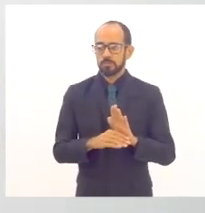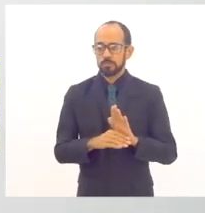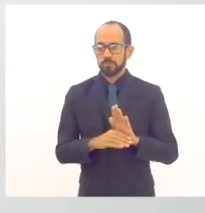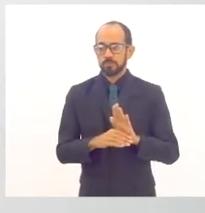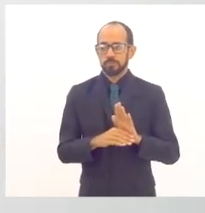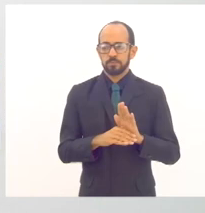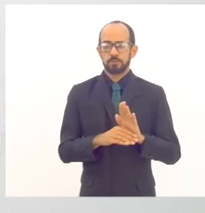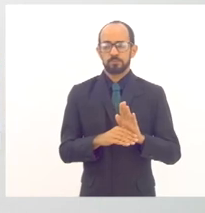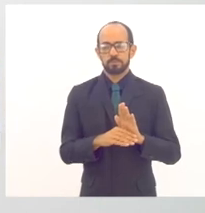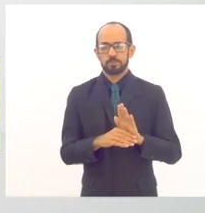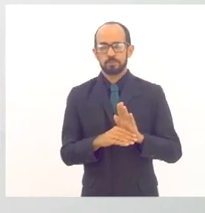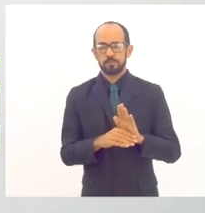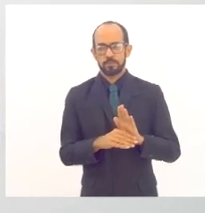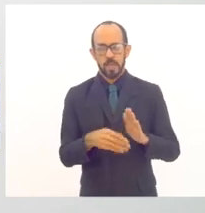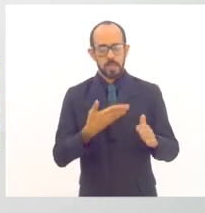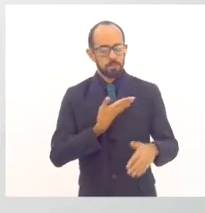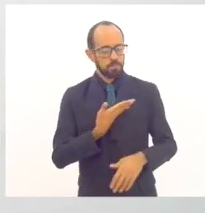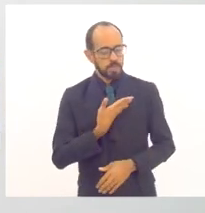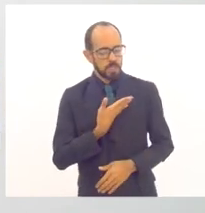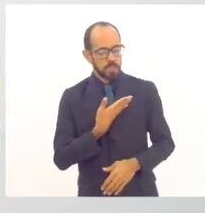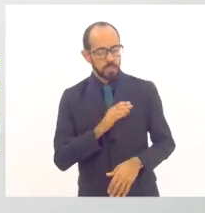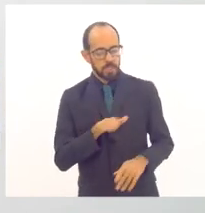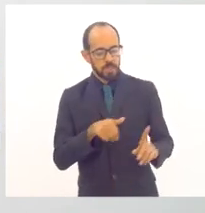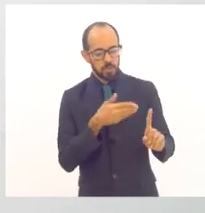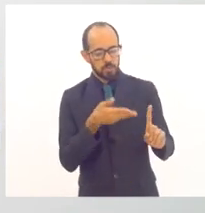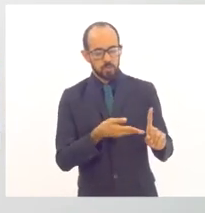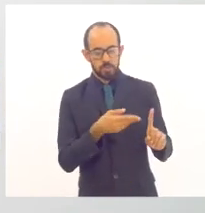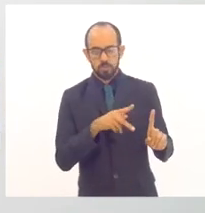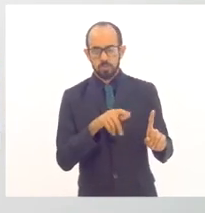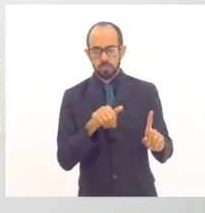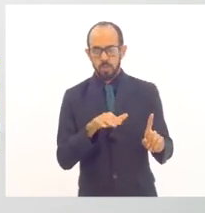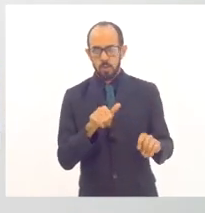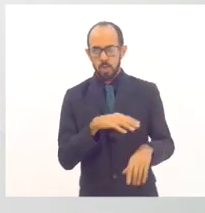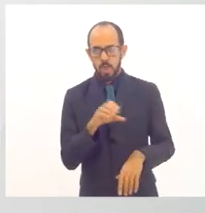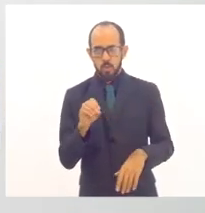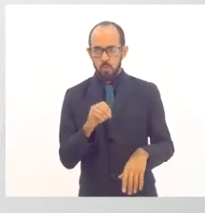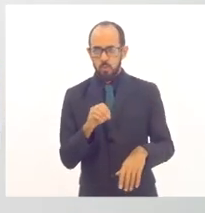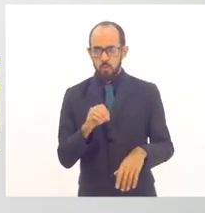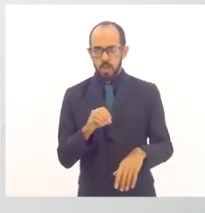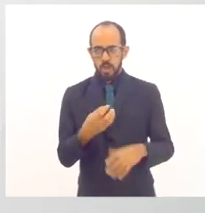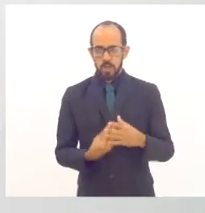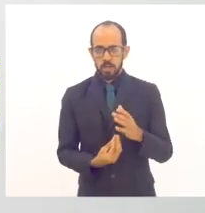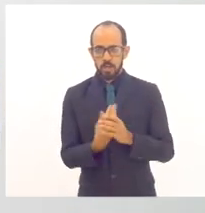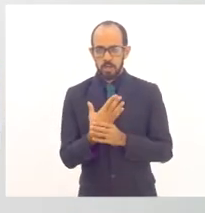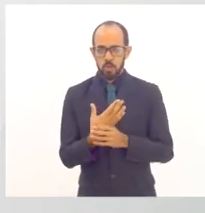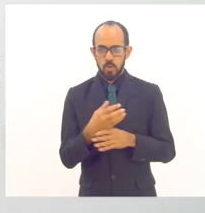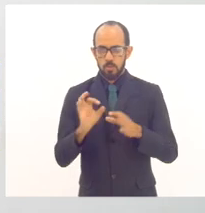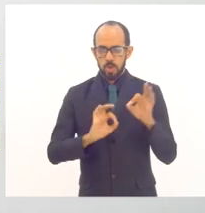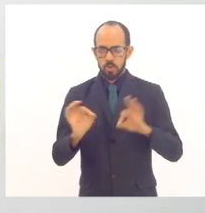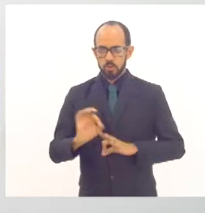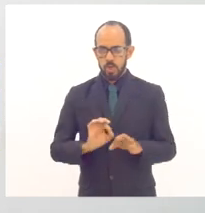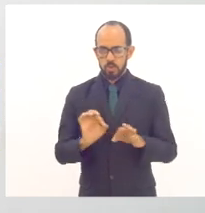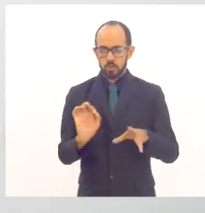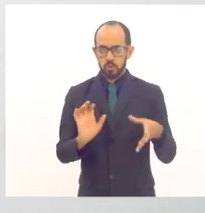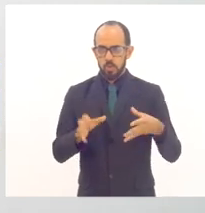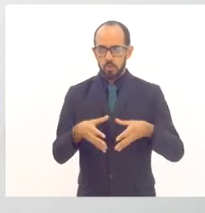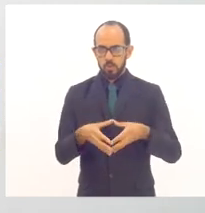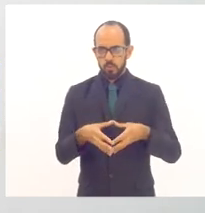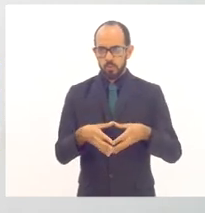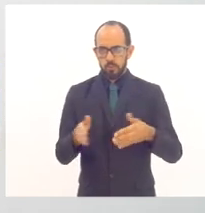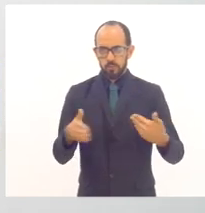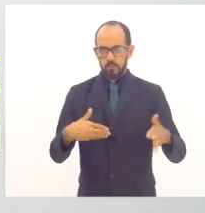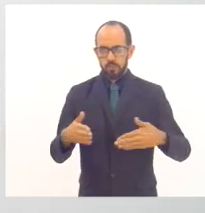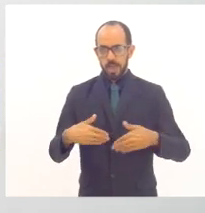amiga conhecida do mestre Paulão. A Ingrid, ela coordenou projetos em comunidades, que era Fábrica Verde